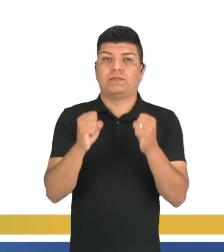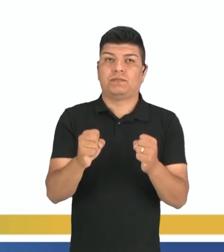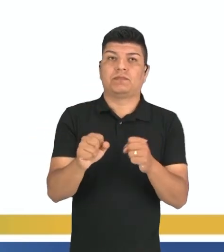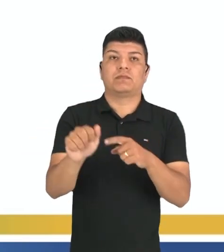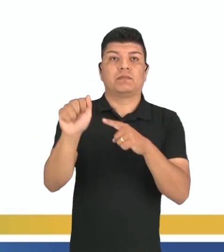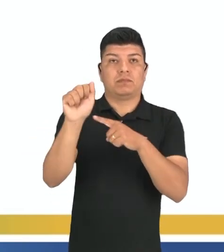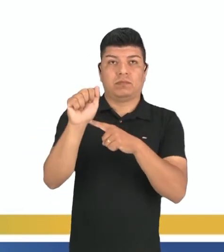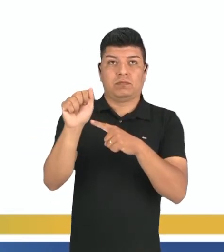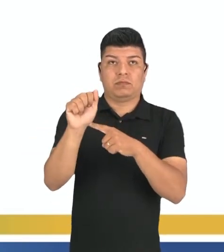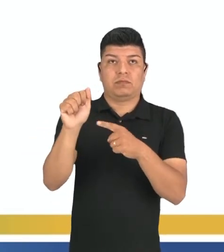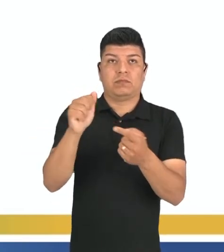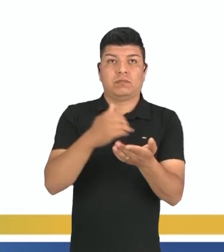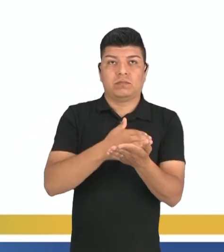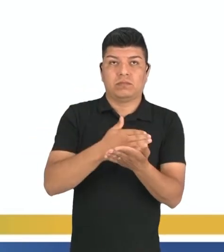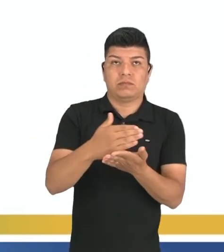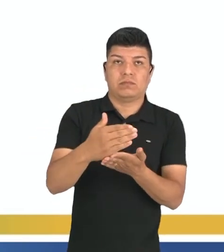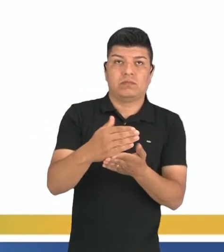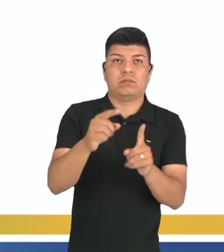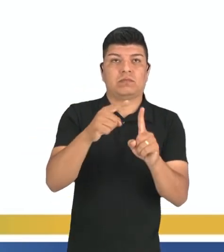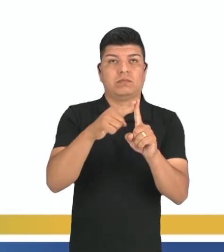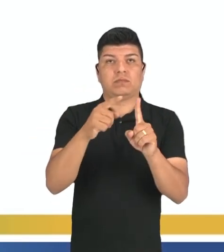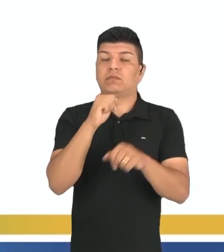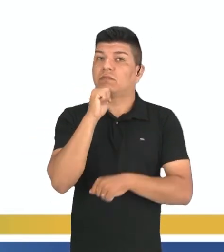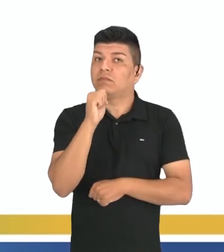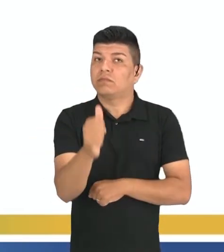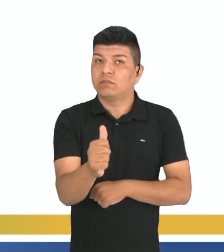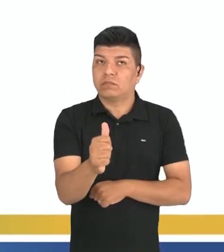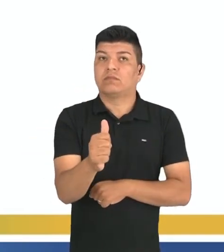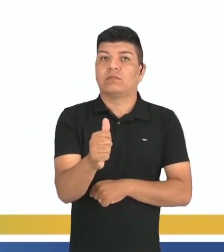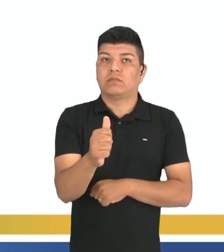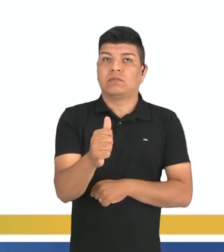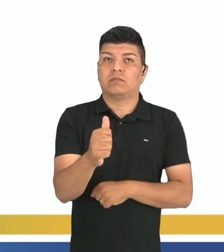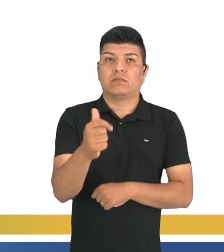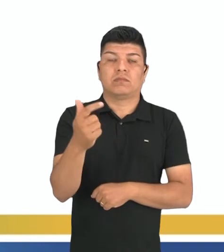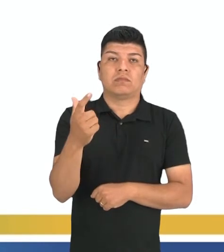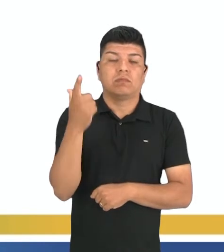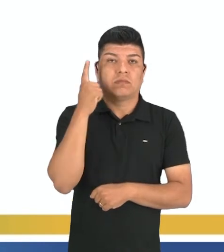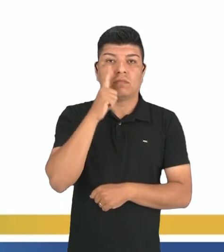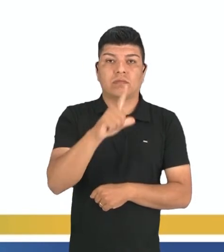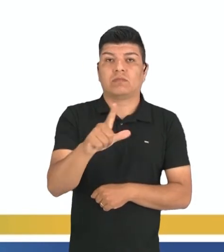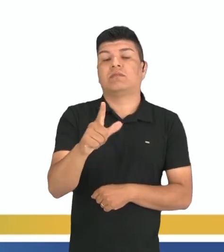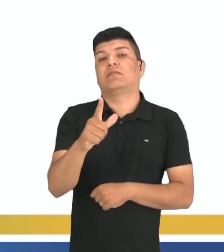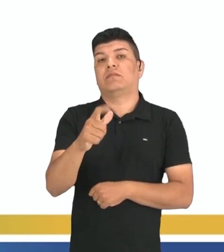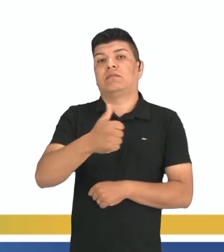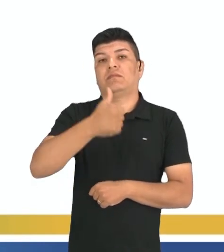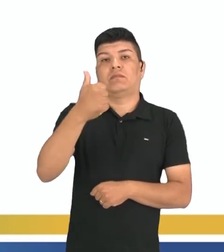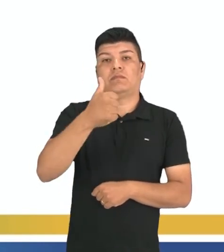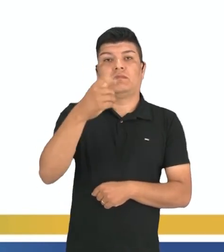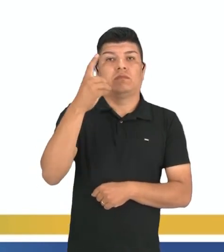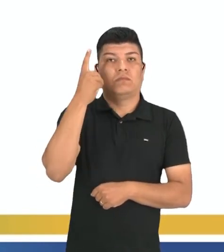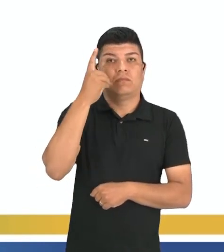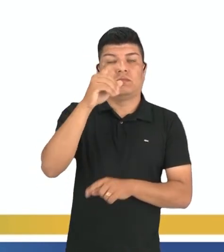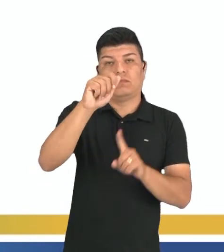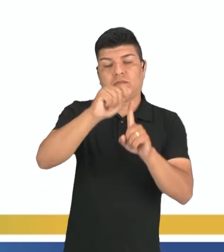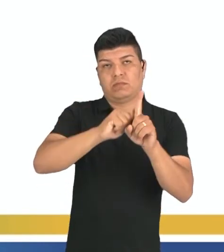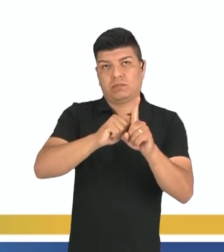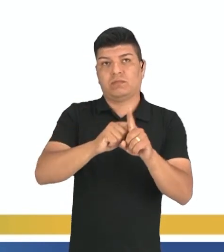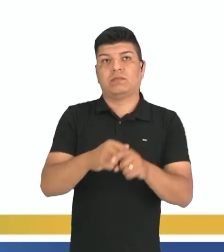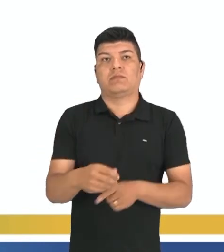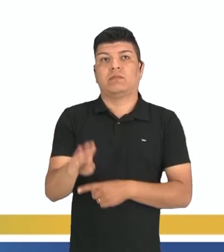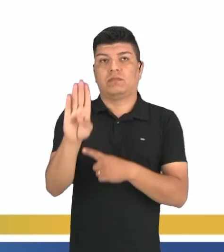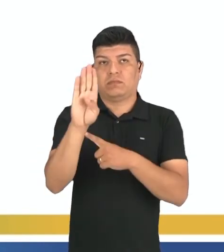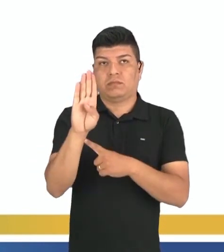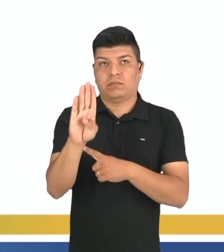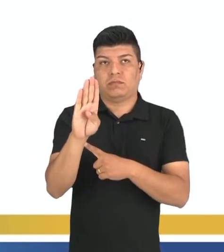A. O início do ciclo menstrual ocorre no primeiro dia de cada mês. Letra B. A